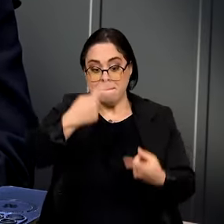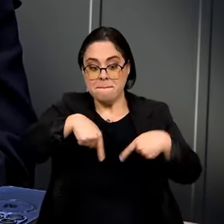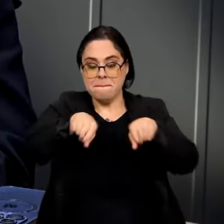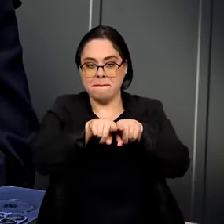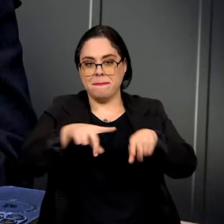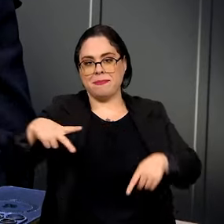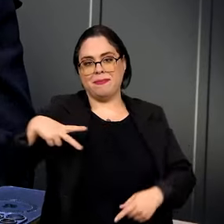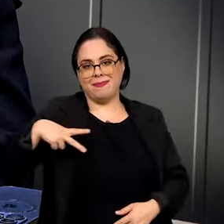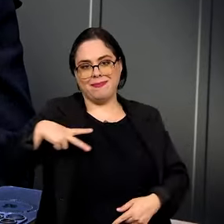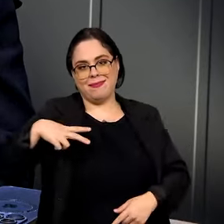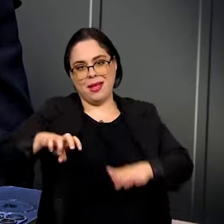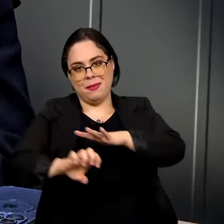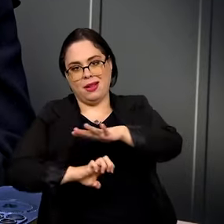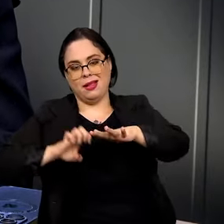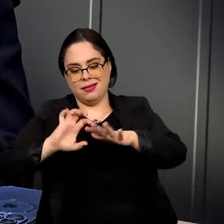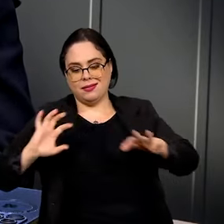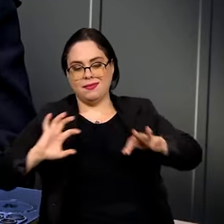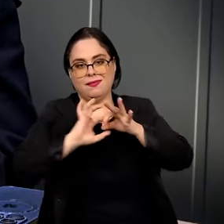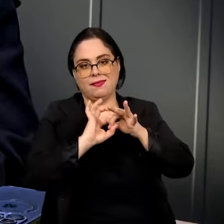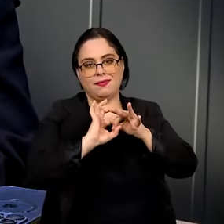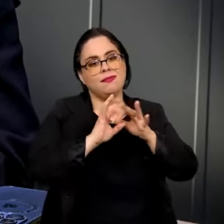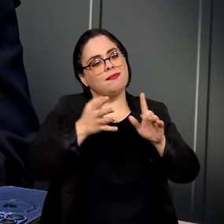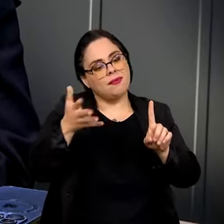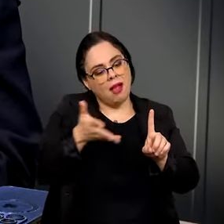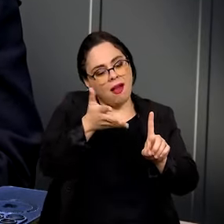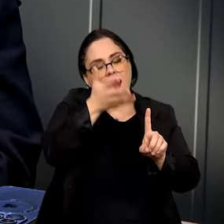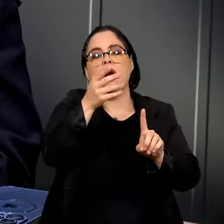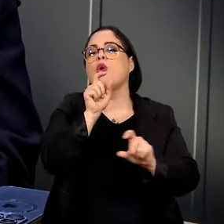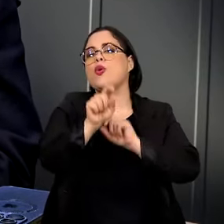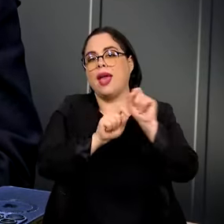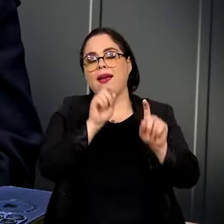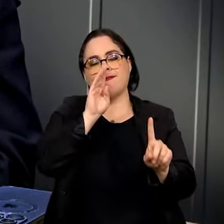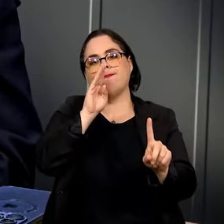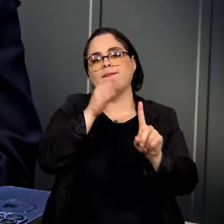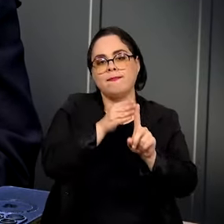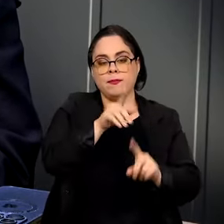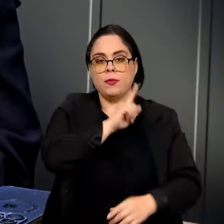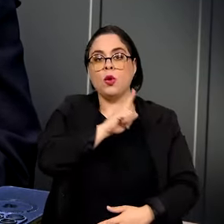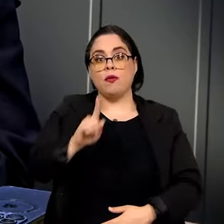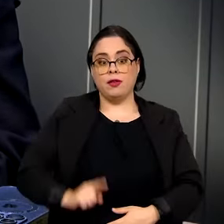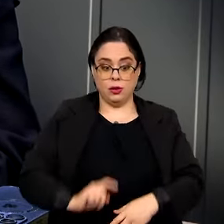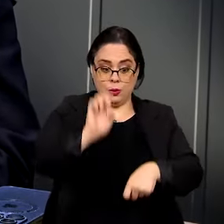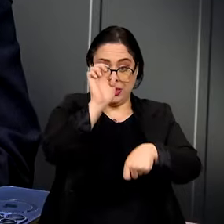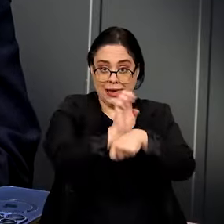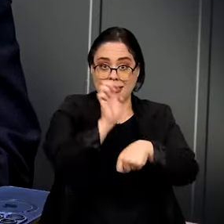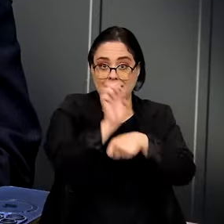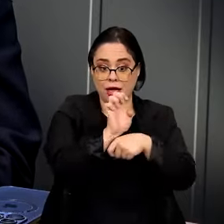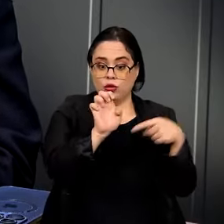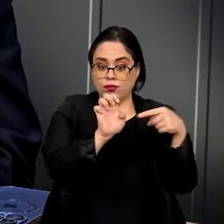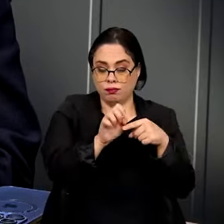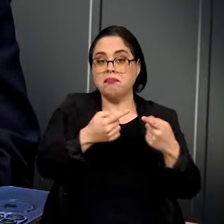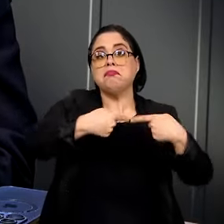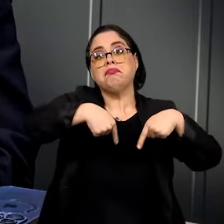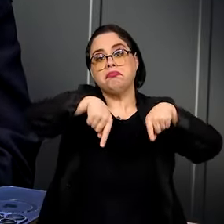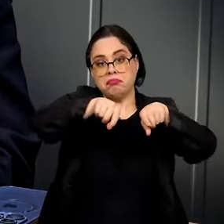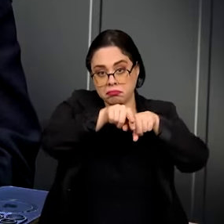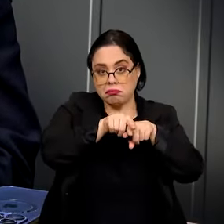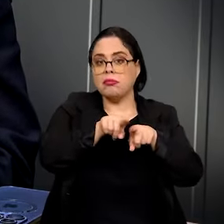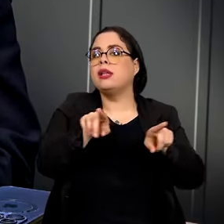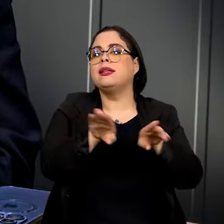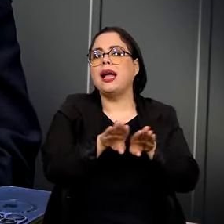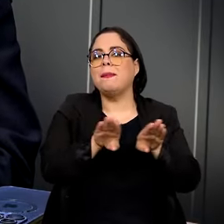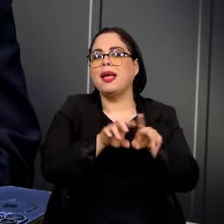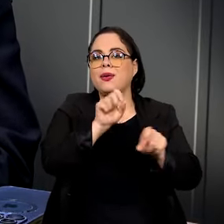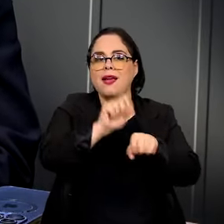iniciativa privada também só para enaltecer enfatizar governos estaduais também tem feito